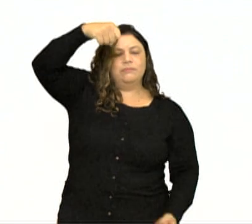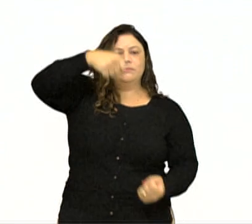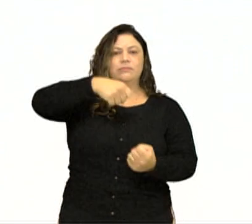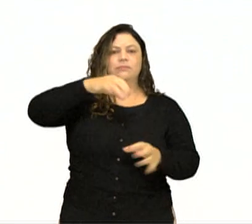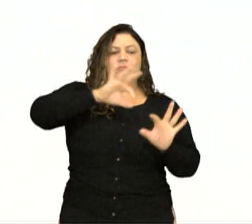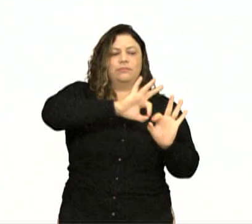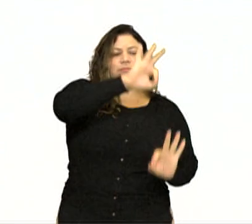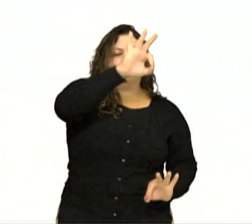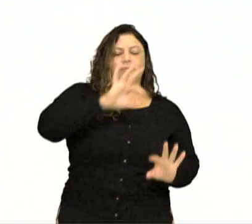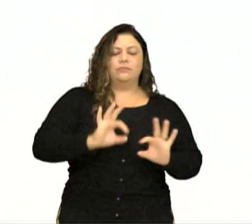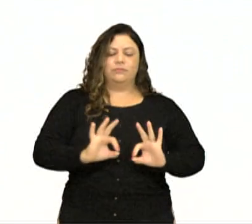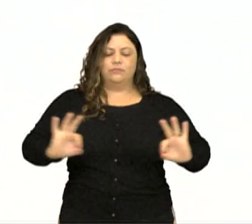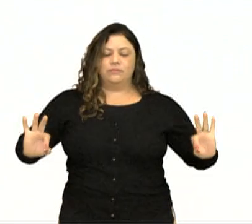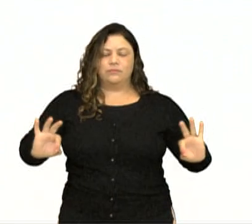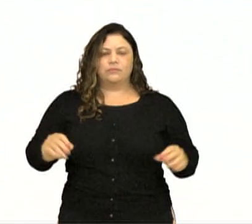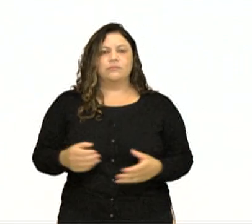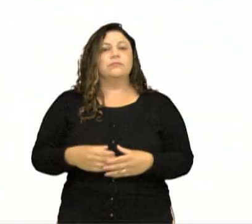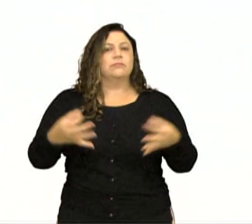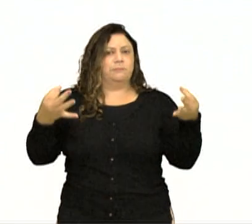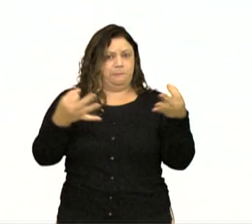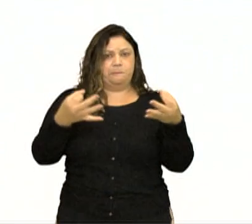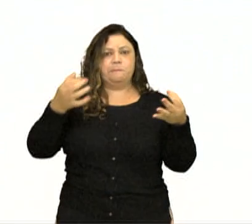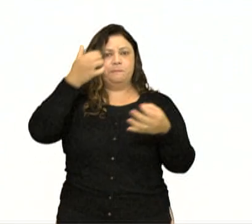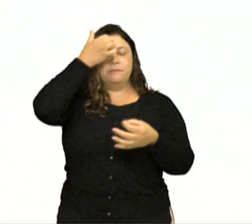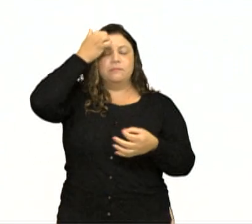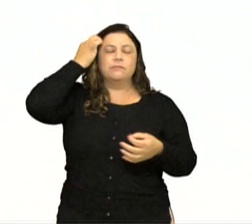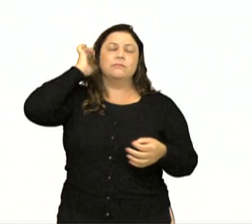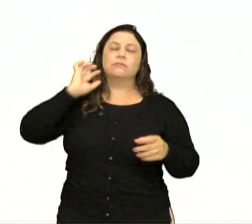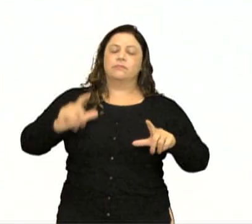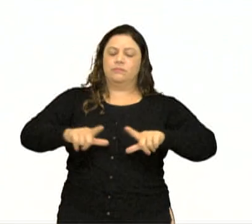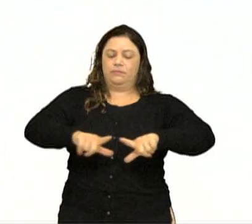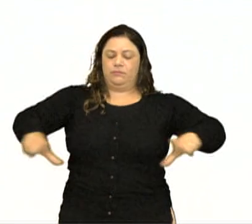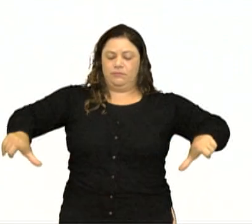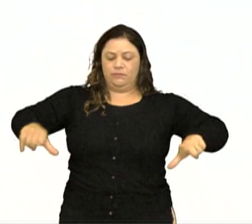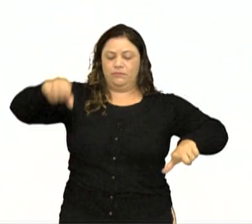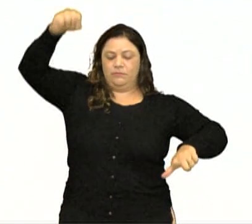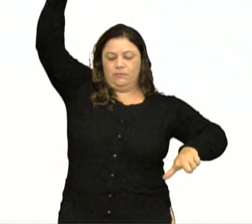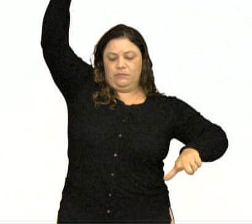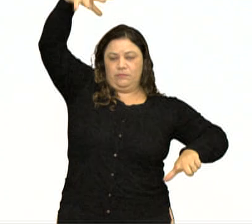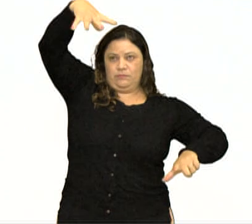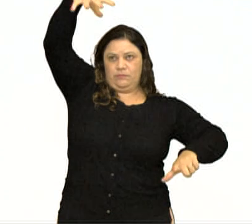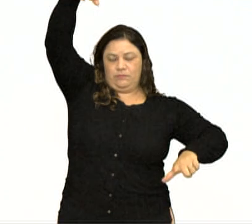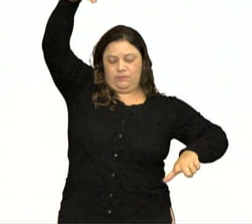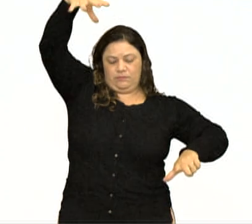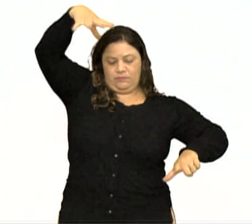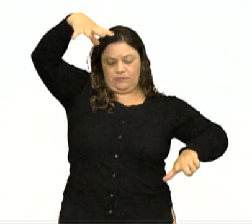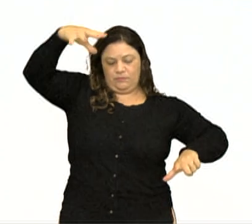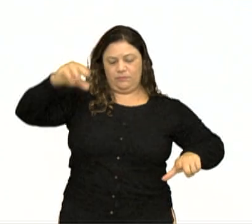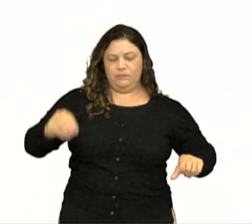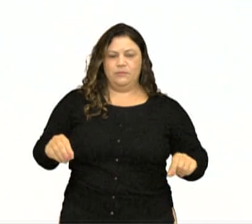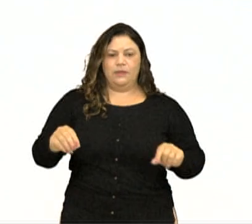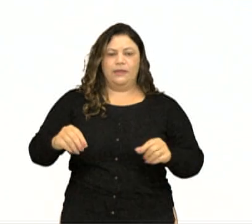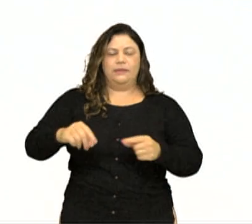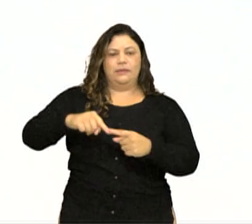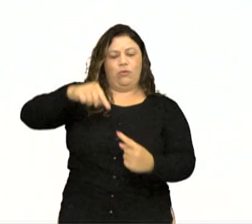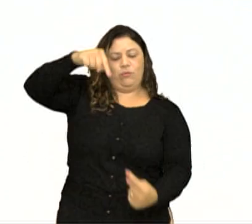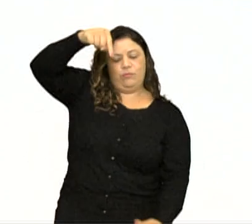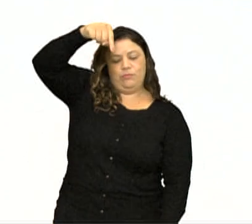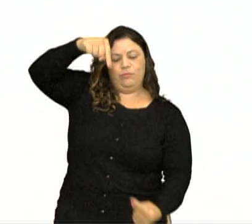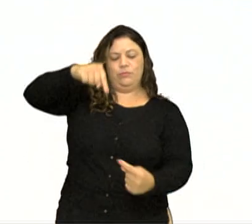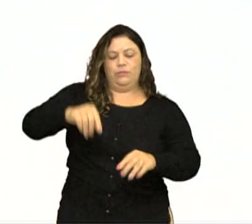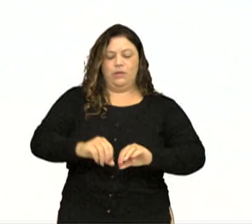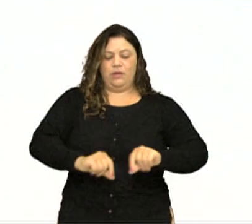4 centímetros está perfeitamente alinhada à lâmpada e se encontra paralela ao chão a uma altura de